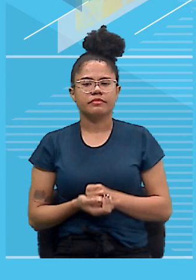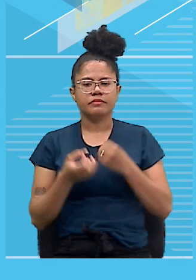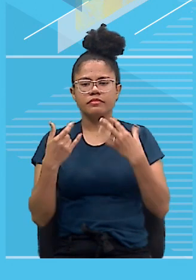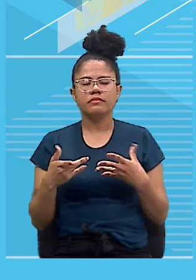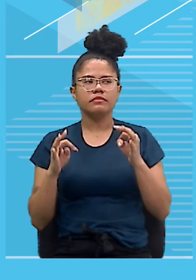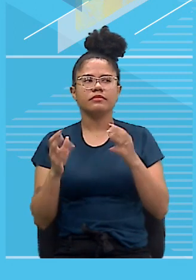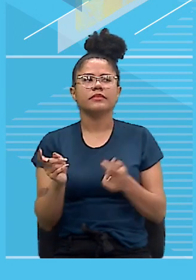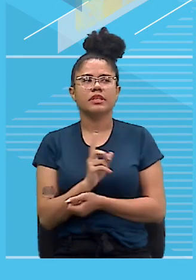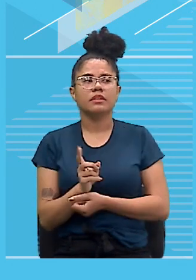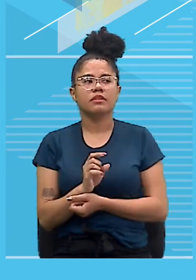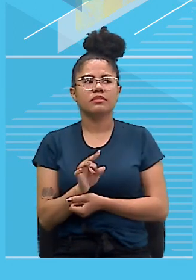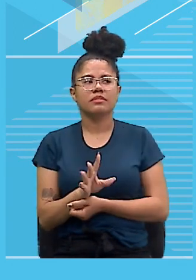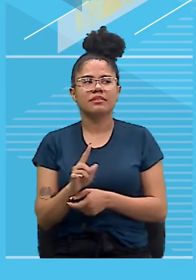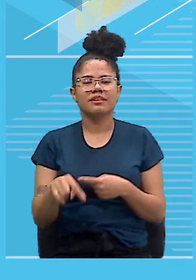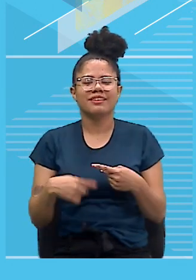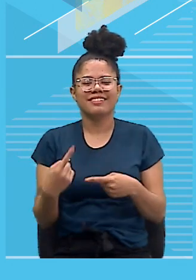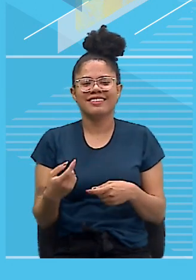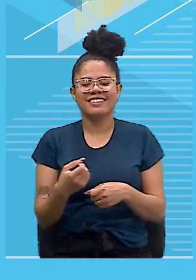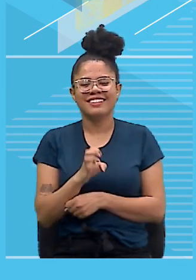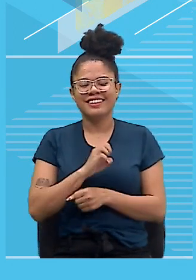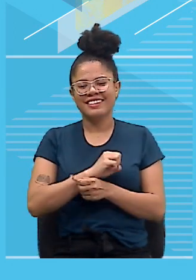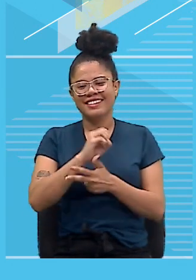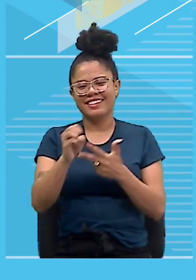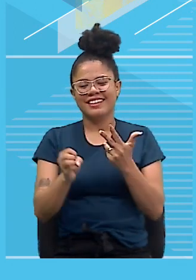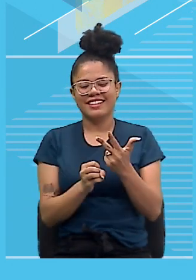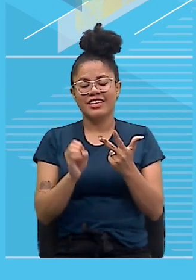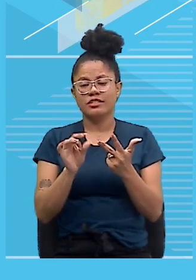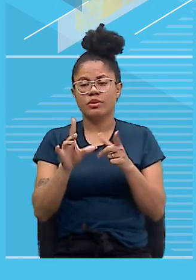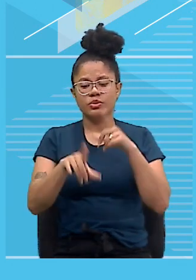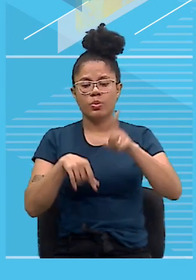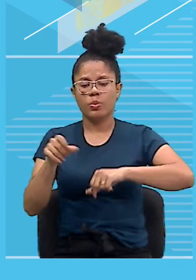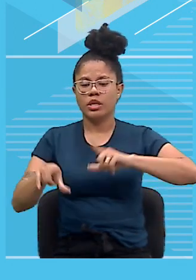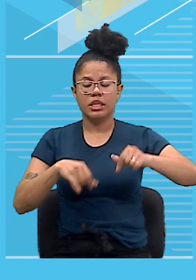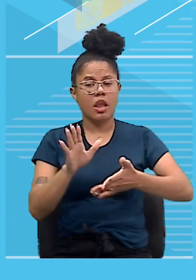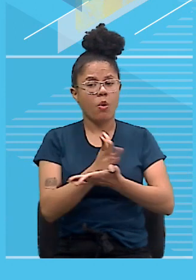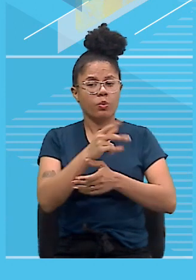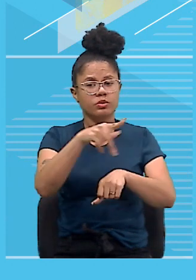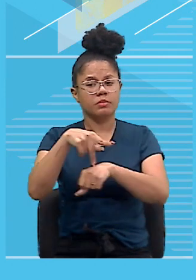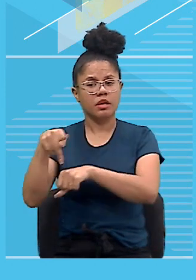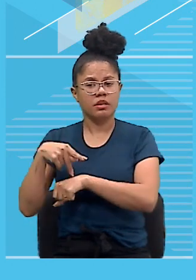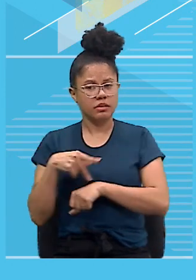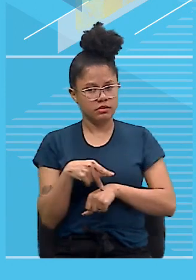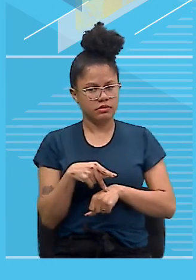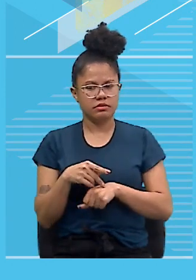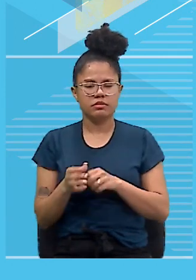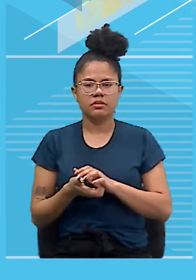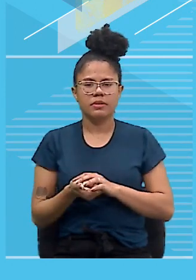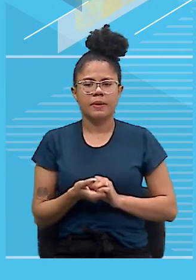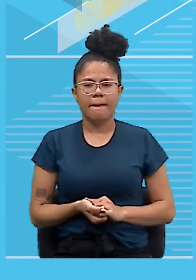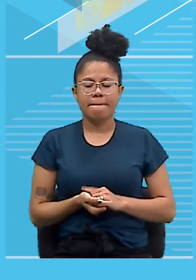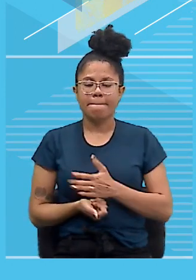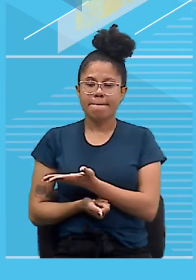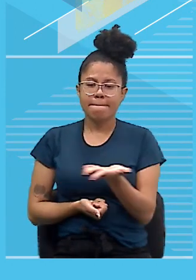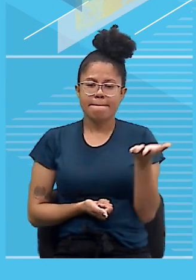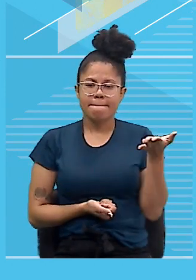de todo não só vou passar aqui até depois do Enem 2030 eu só escolhi alguns E aí galera você vai colocar